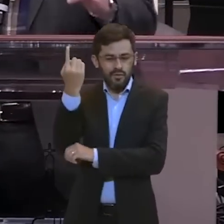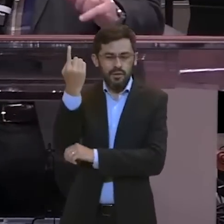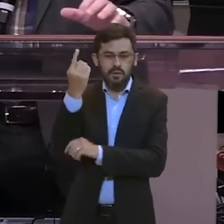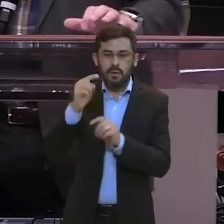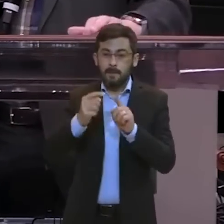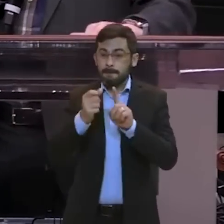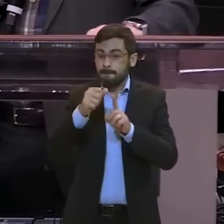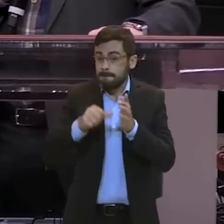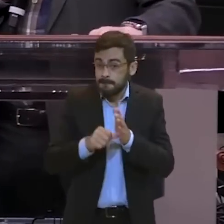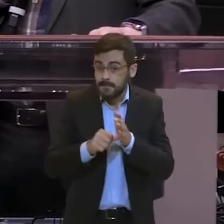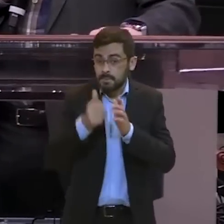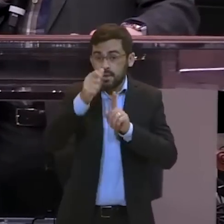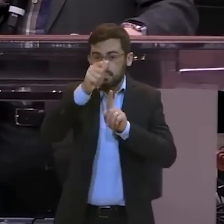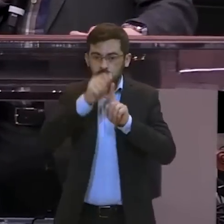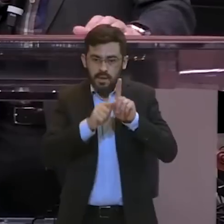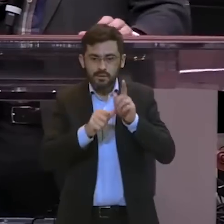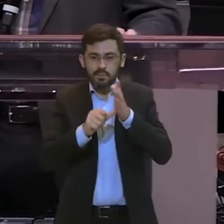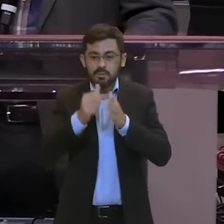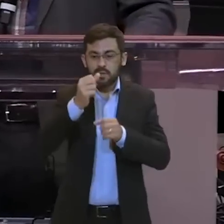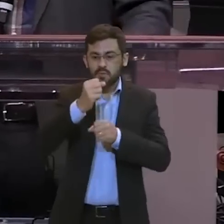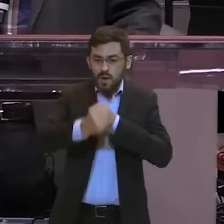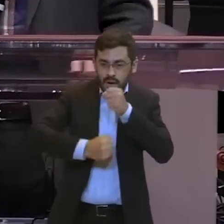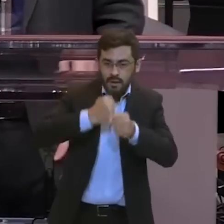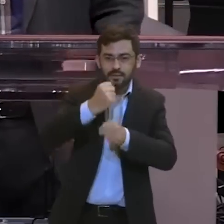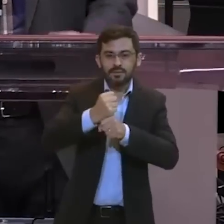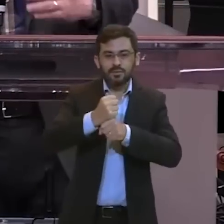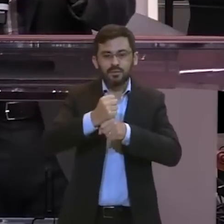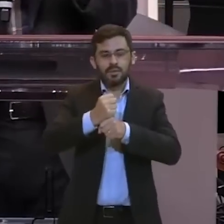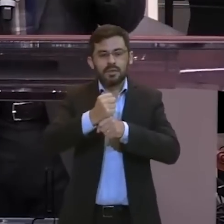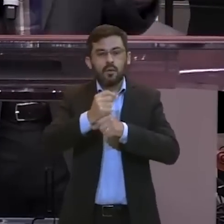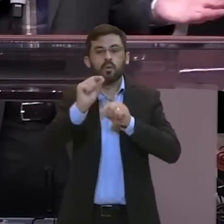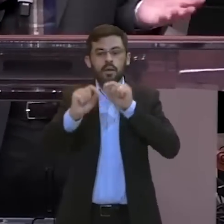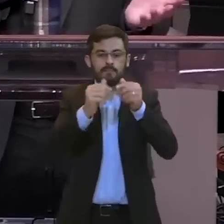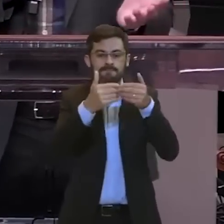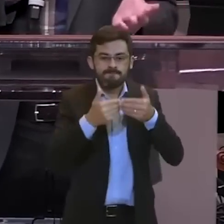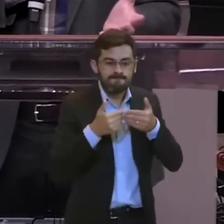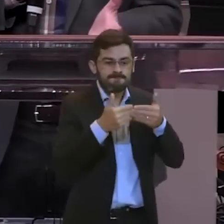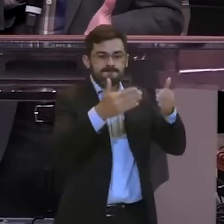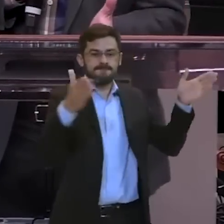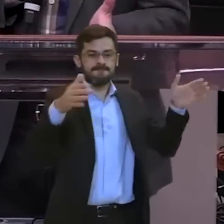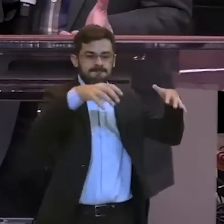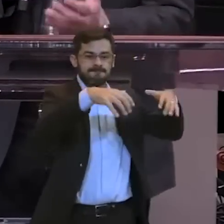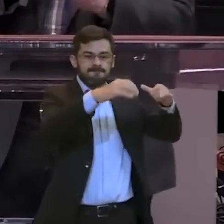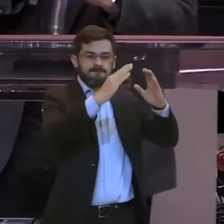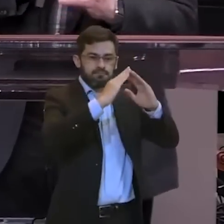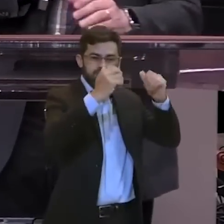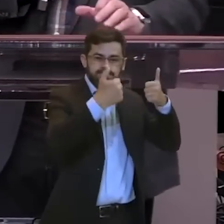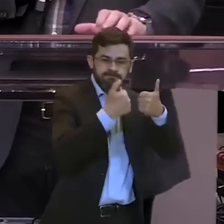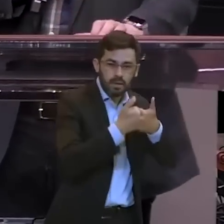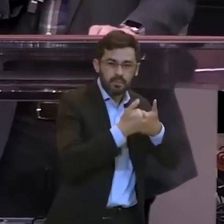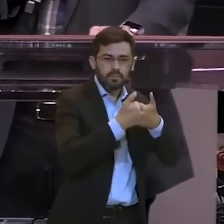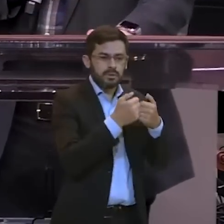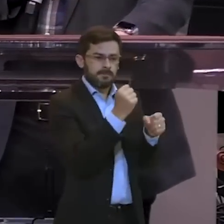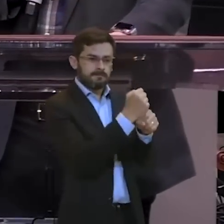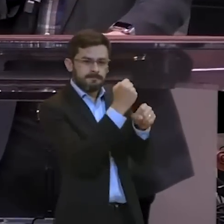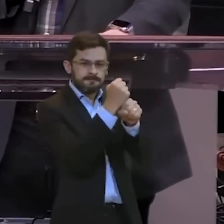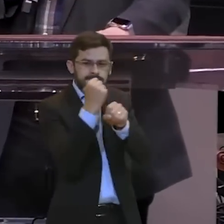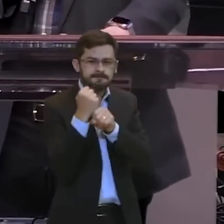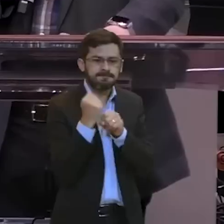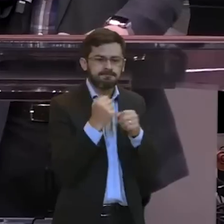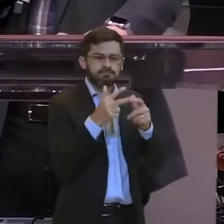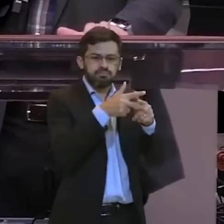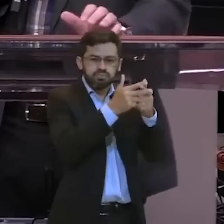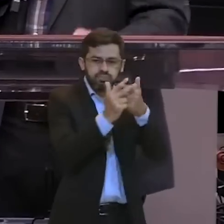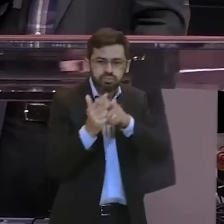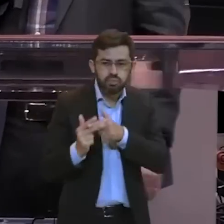primeiro mês do primeiro ano do seu reinado, ele reabriu as portas do templo do Senhor e as consertou.